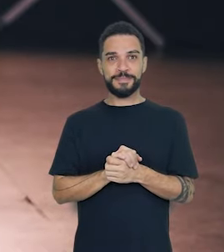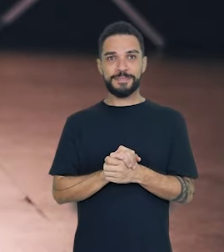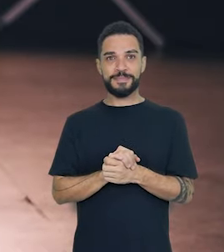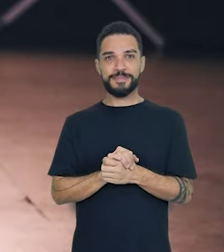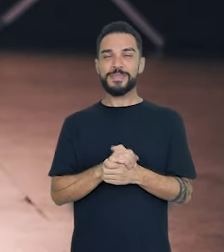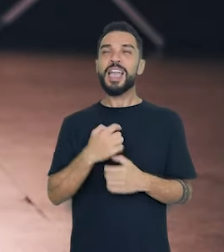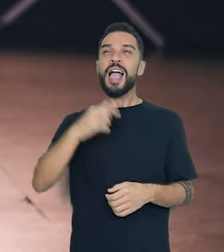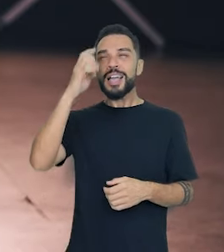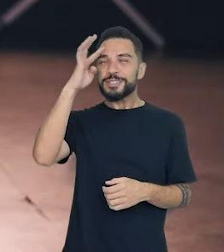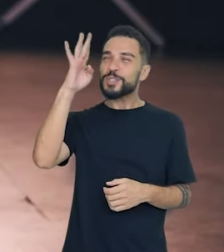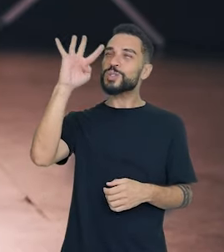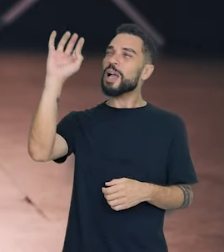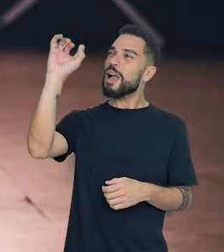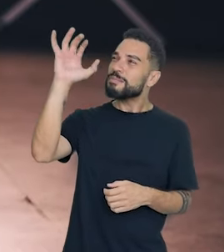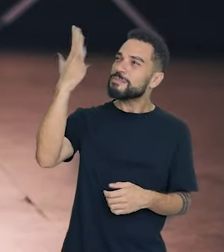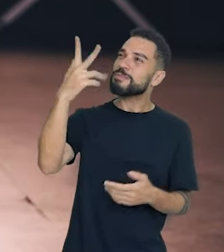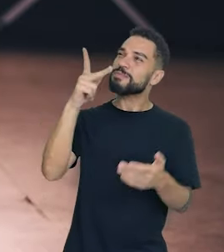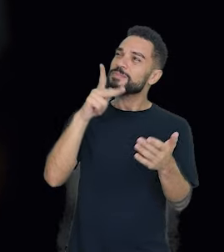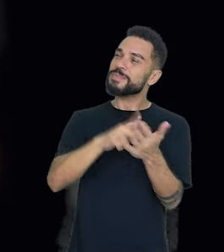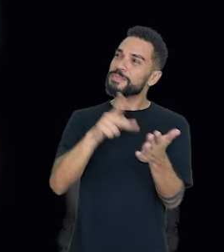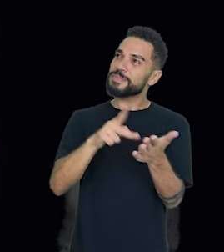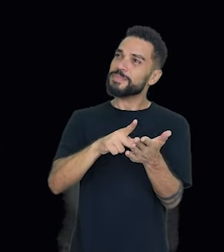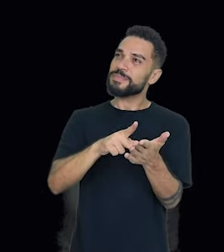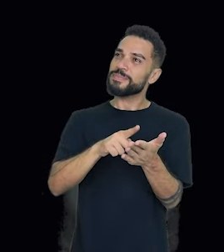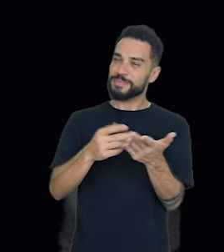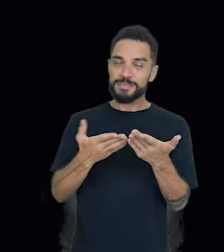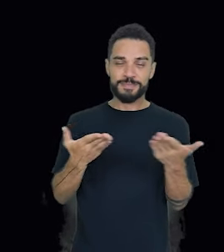Tipo um sonho realizado.